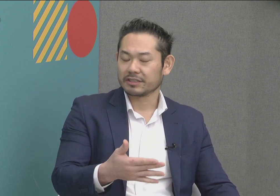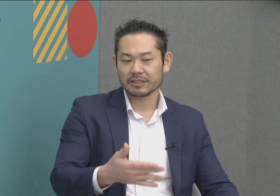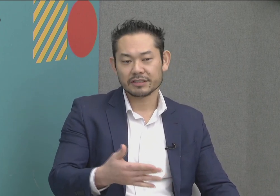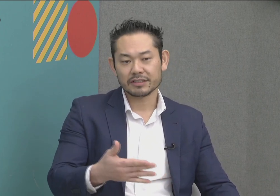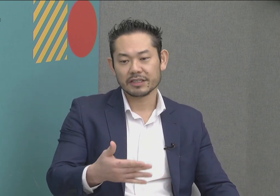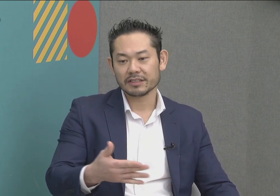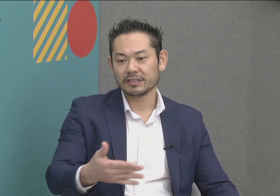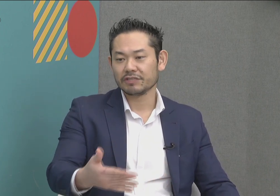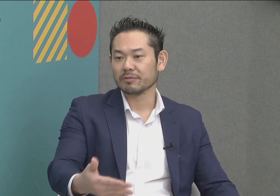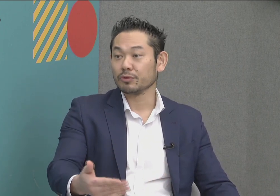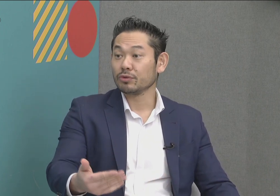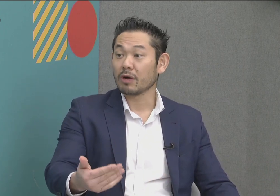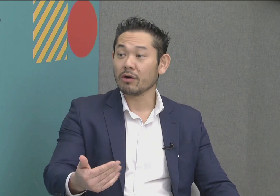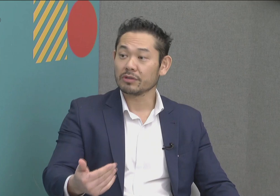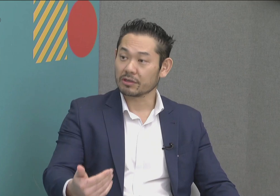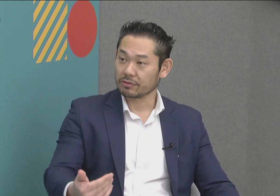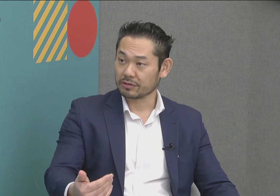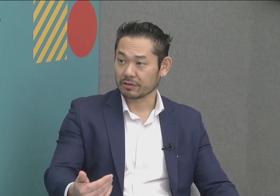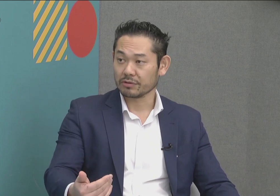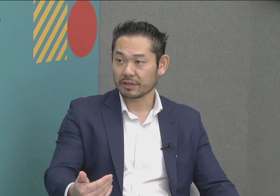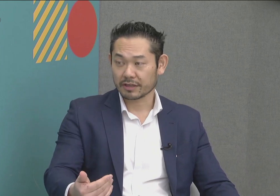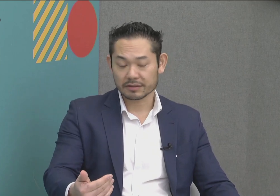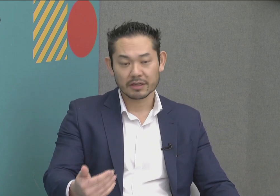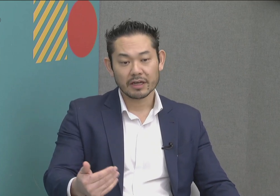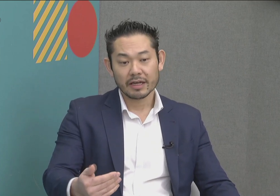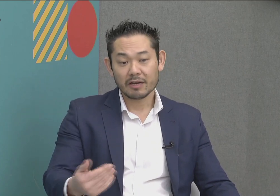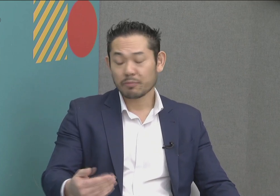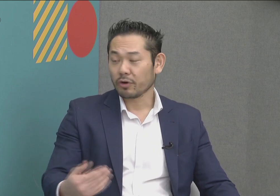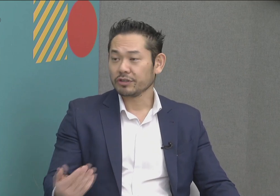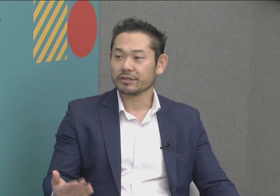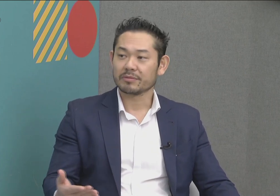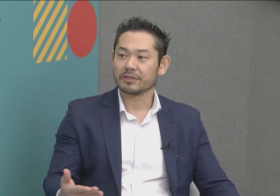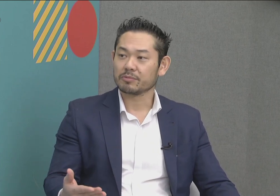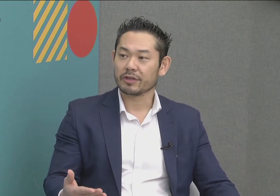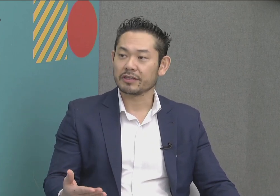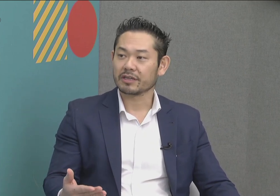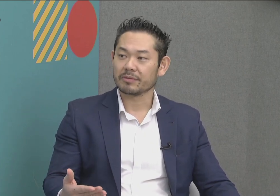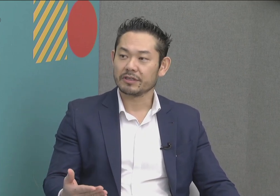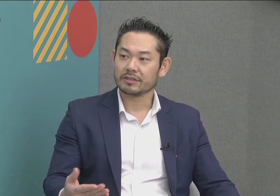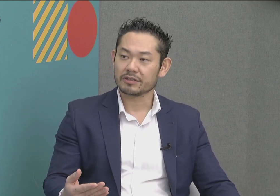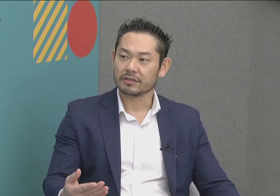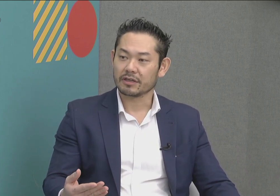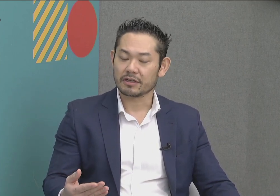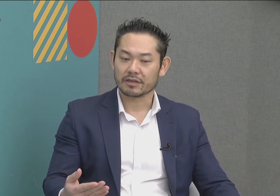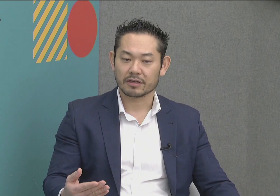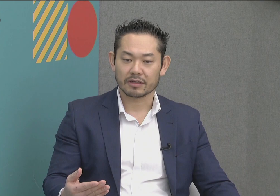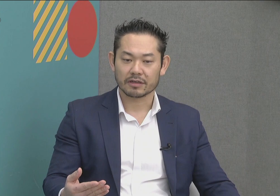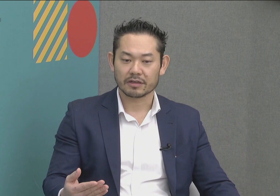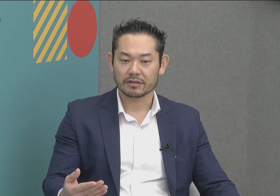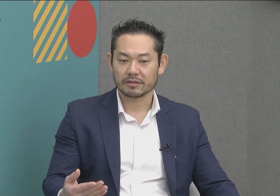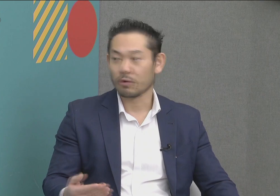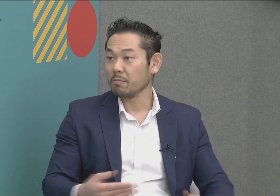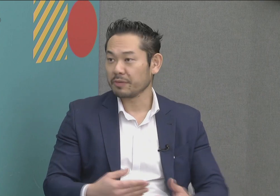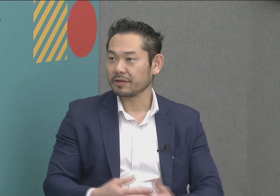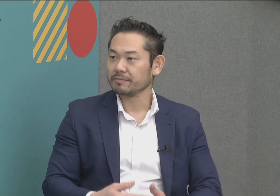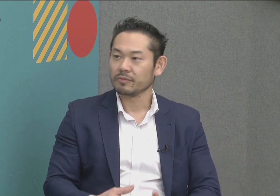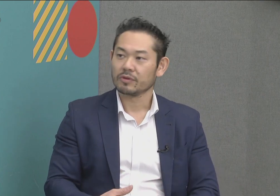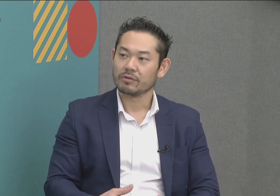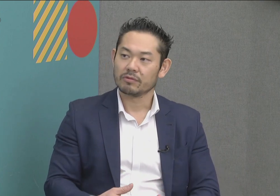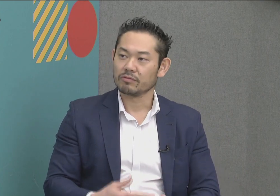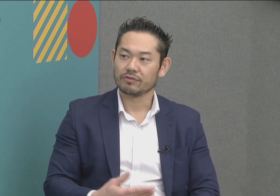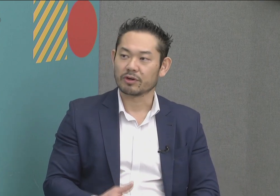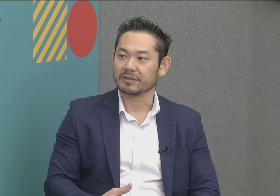uma chance de recidiva muito alta quando isso acontece. Ele pode também esporadicamente